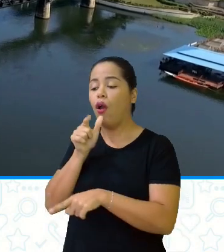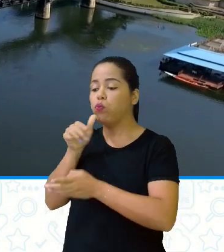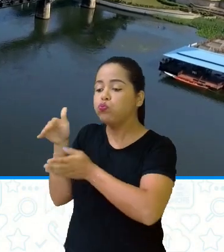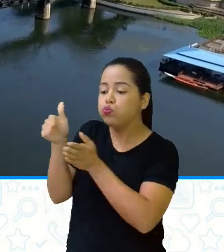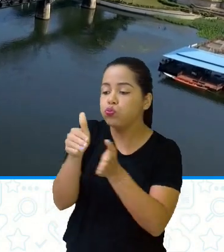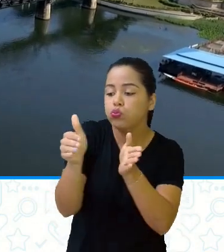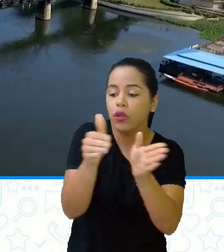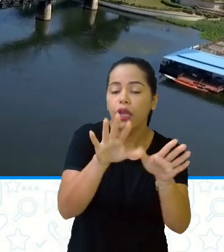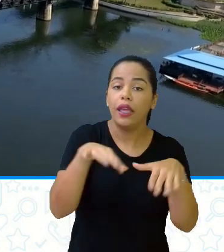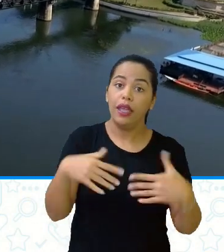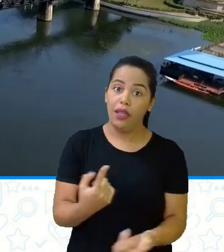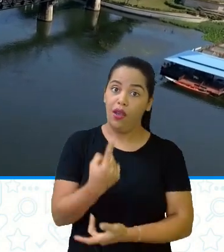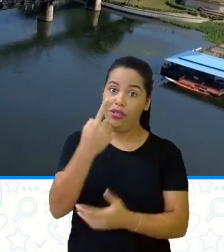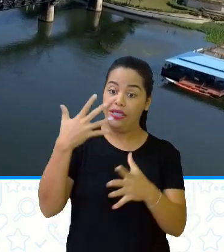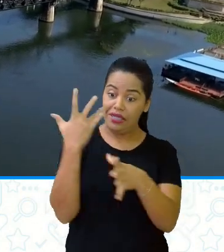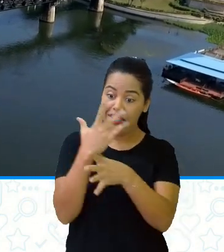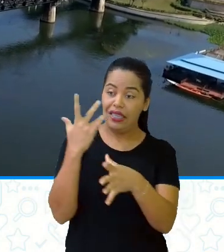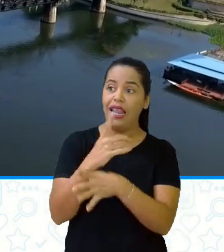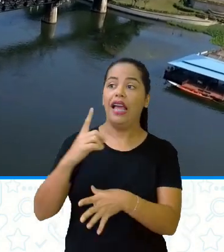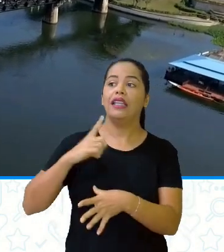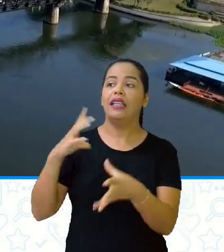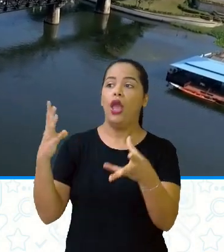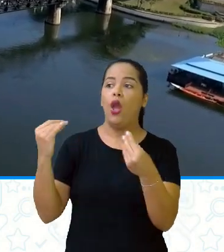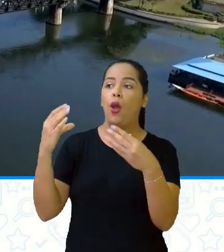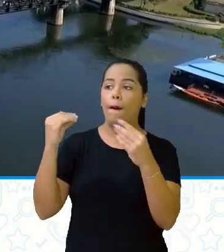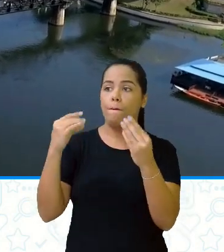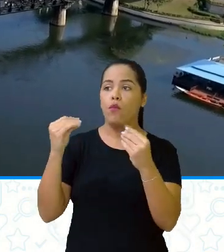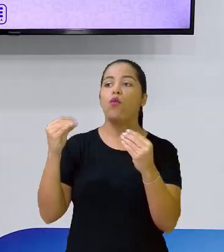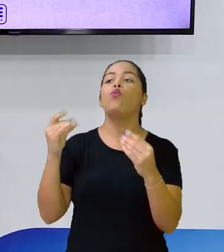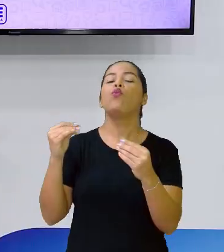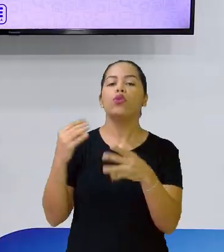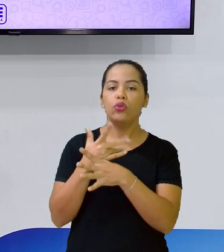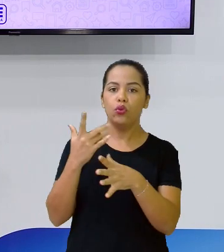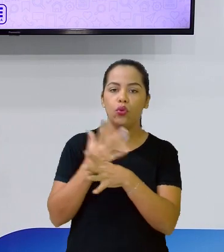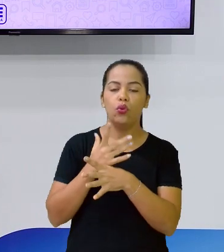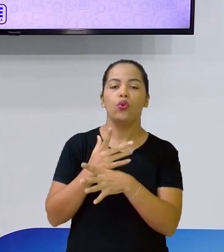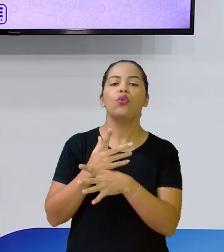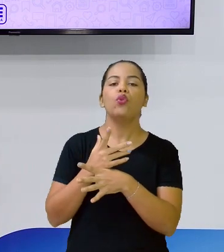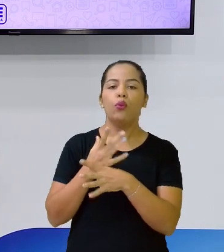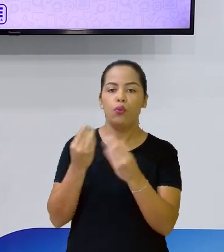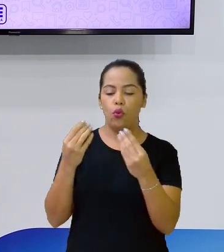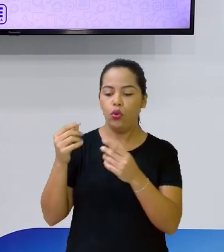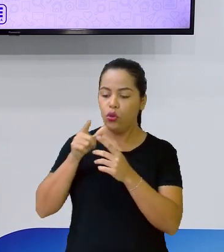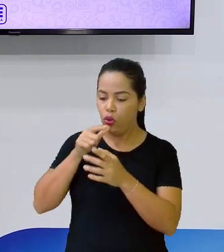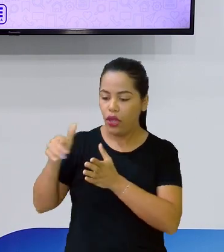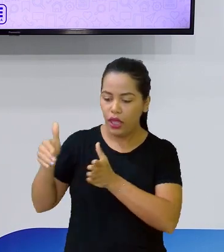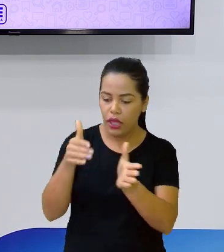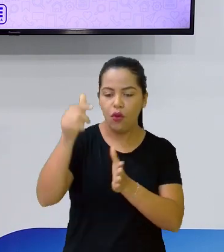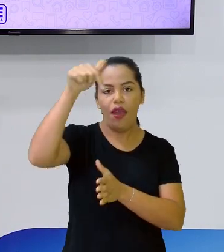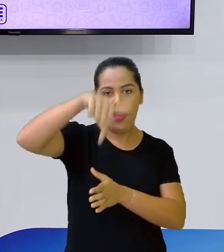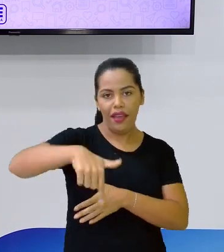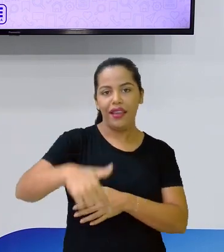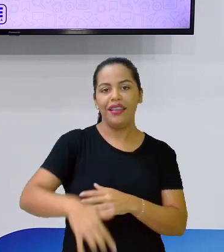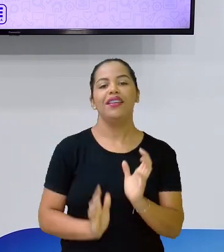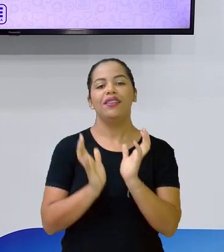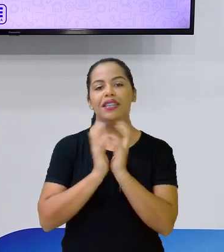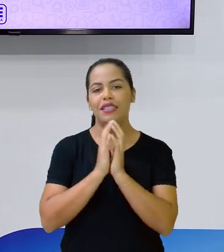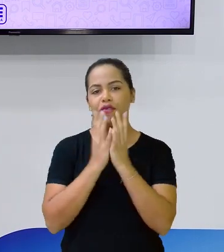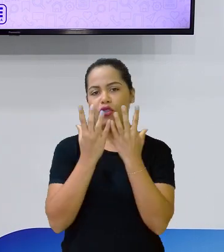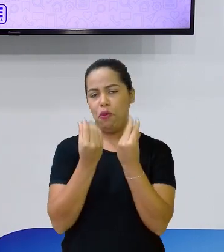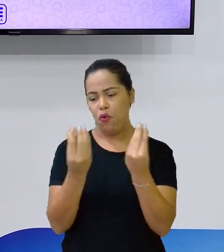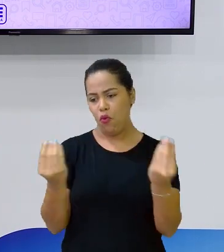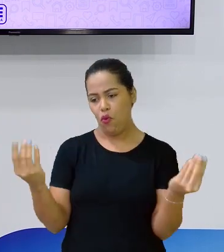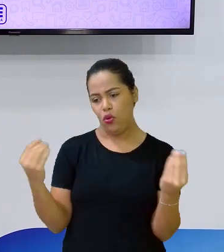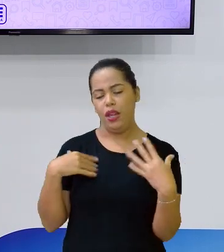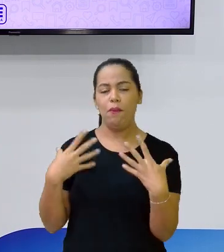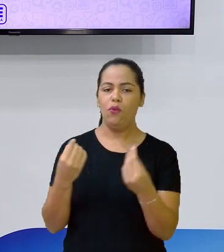rio é o Recife. Não tem como falar da nossa cidade sem falar dos nossos rios que estão presentes aqui. E eles são muito